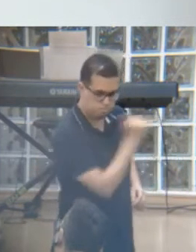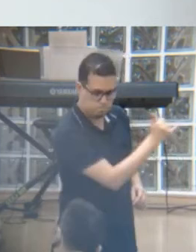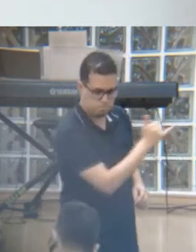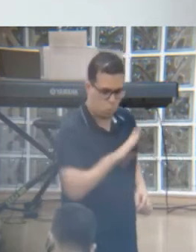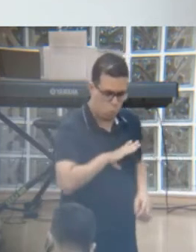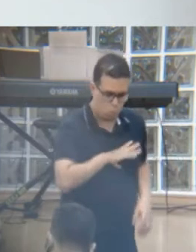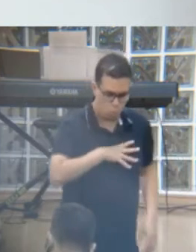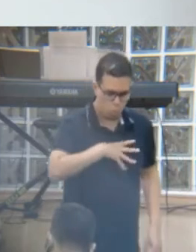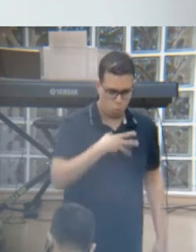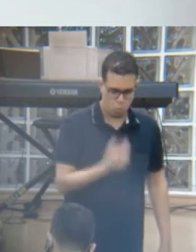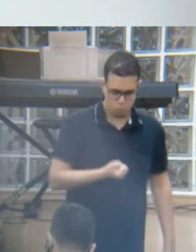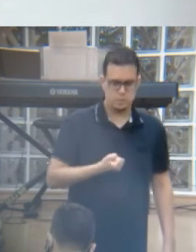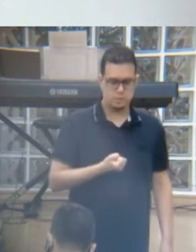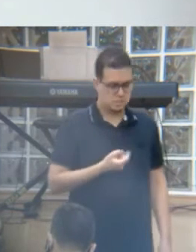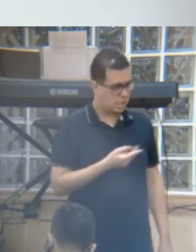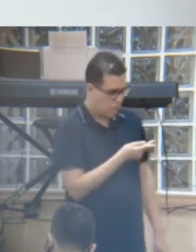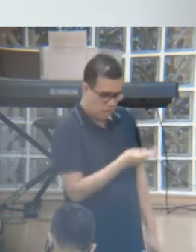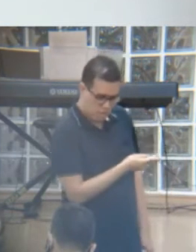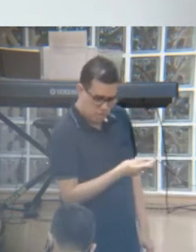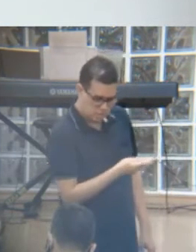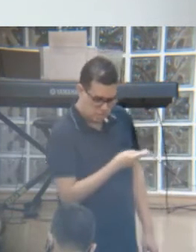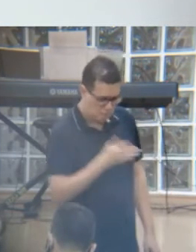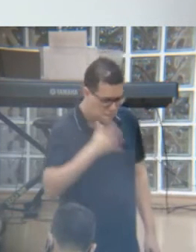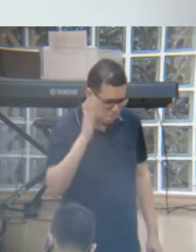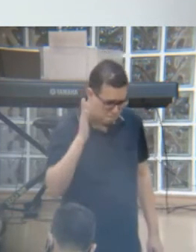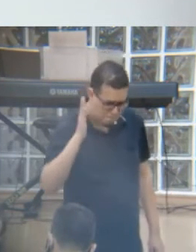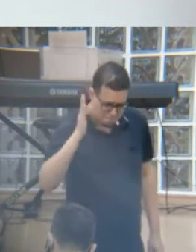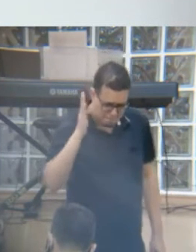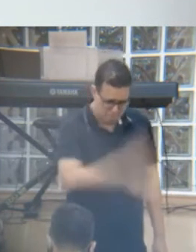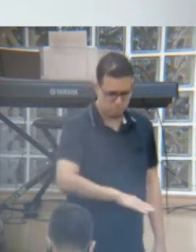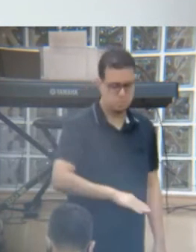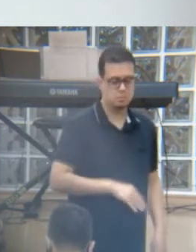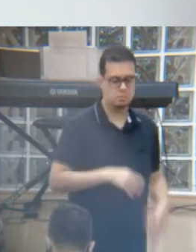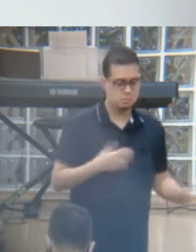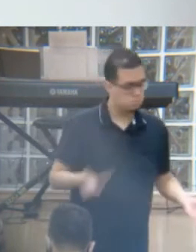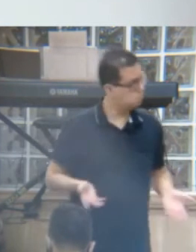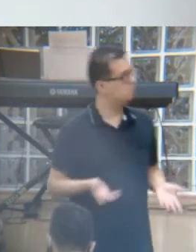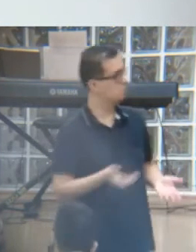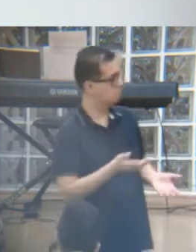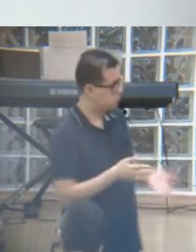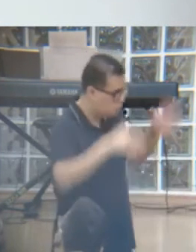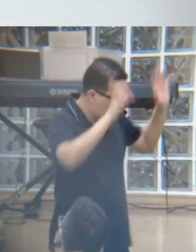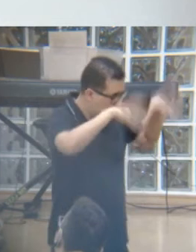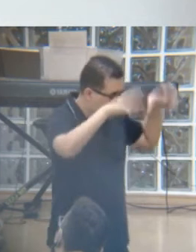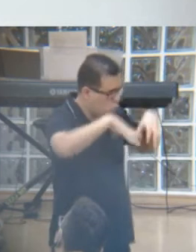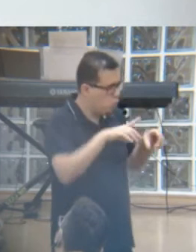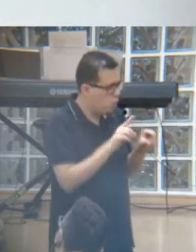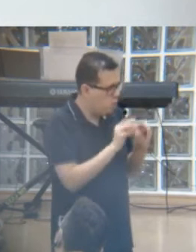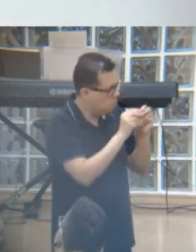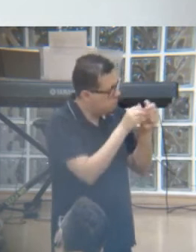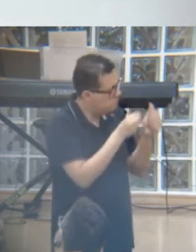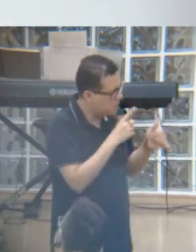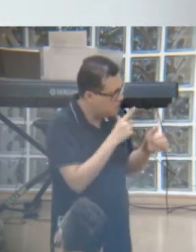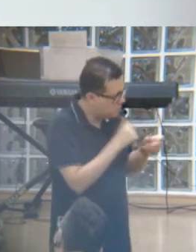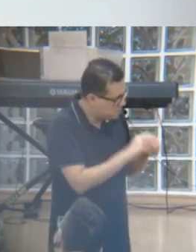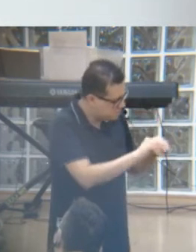Acabe e Jezabel. Perante cuja face eu estou, nem orvalho, nem chuva haverá nestes anos, segundo a minha